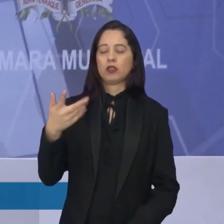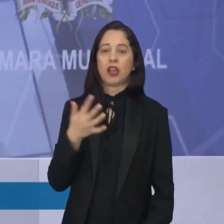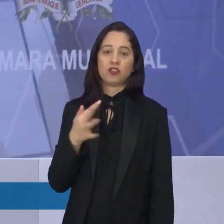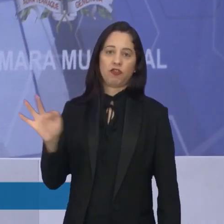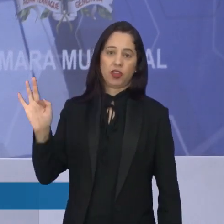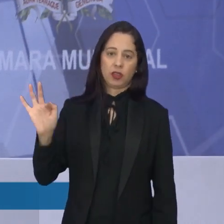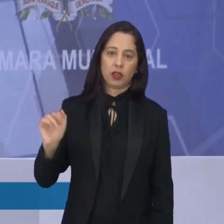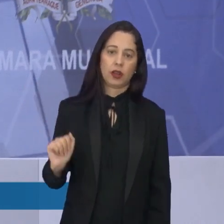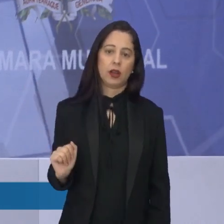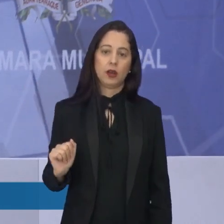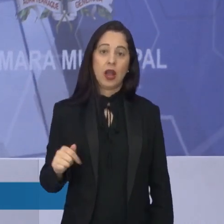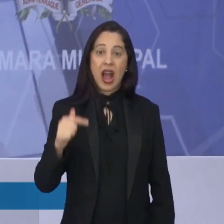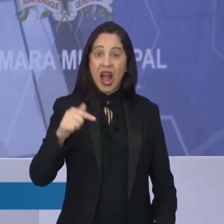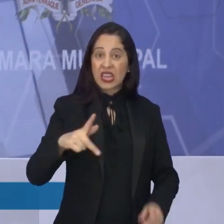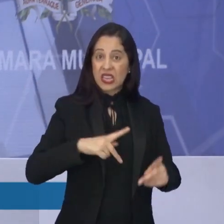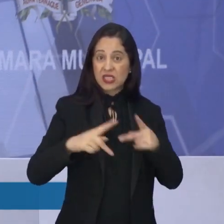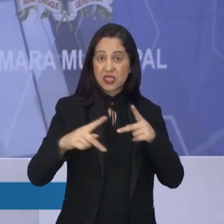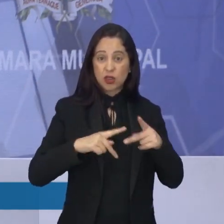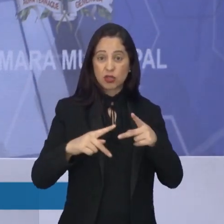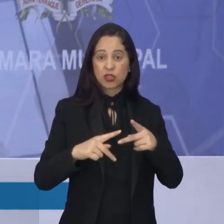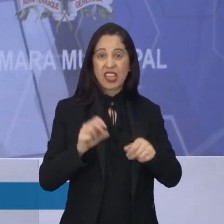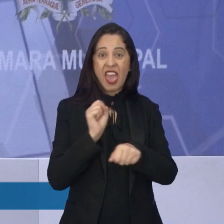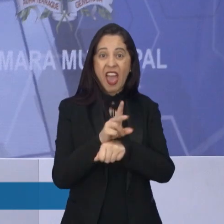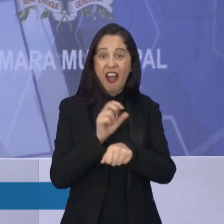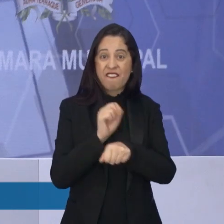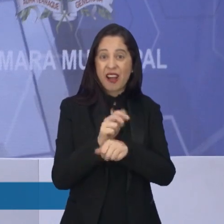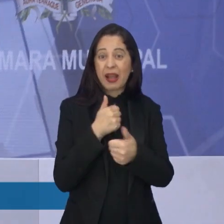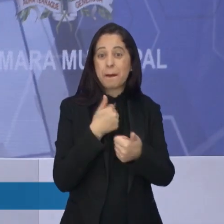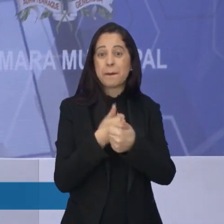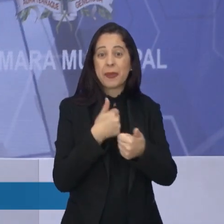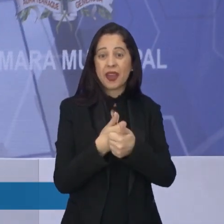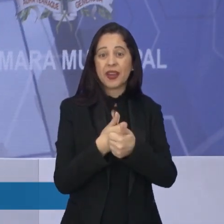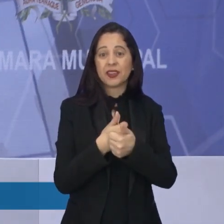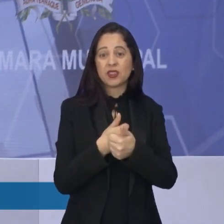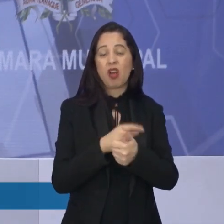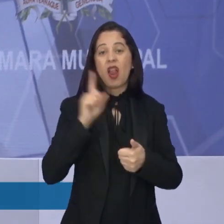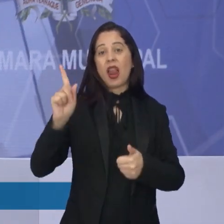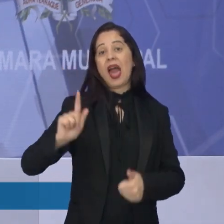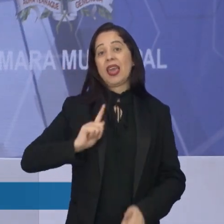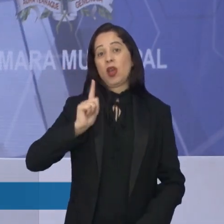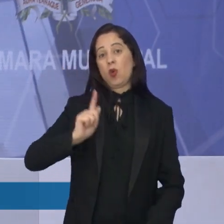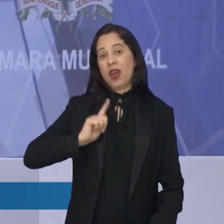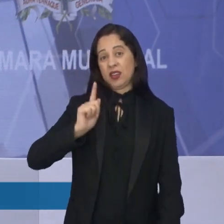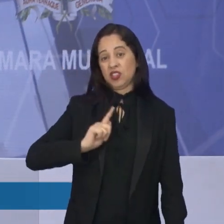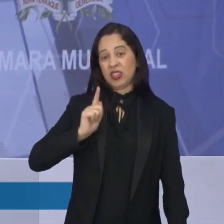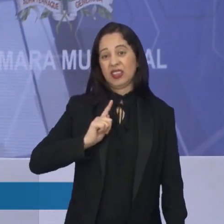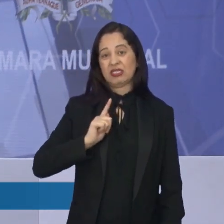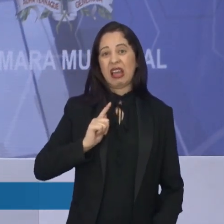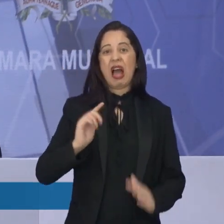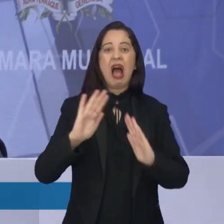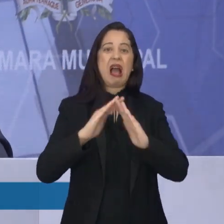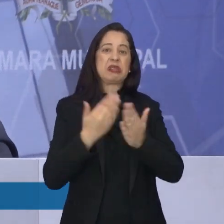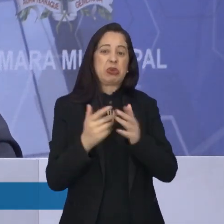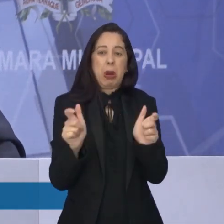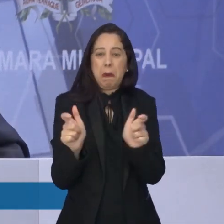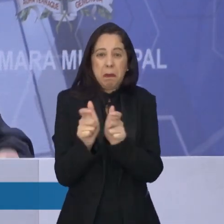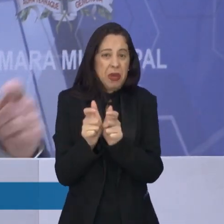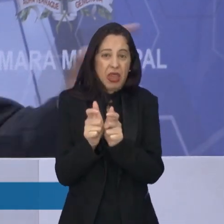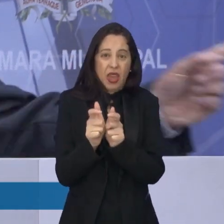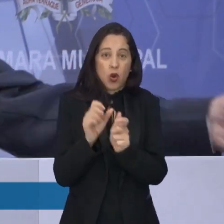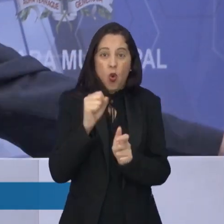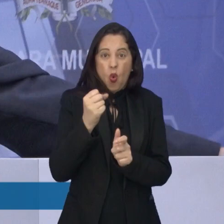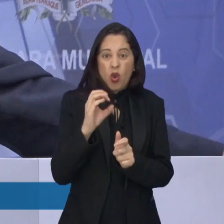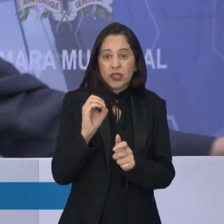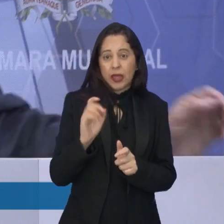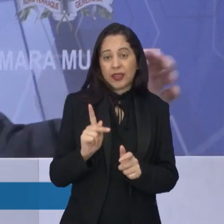enorme. Em São José, a vaga mais próxima ao norte é em Guaratinguetá, um campus pequeno da Unesp, 80